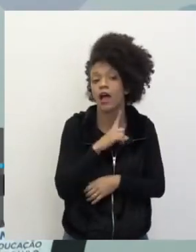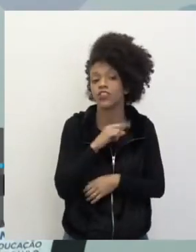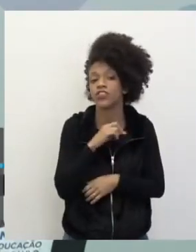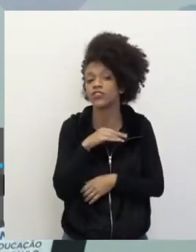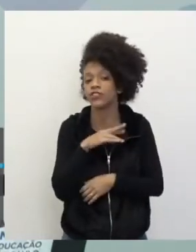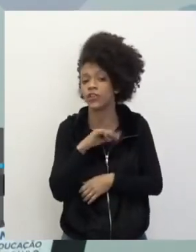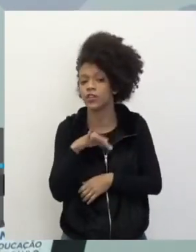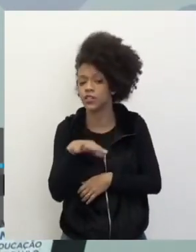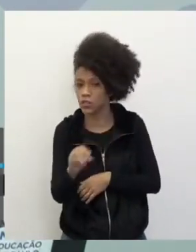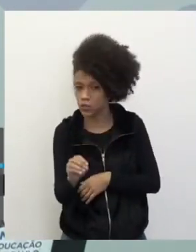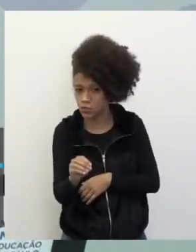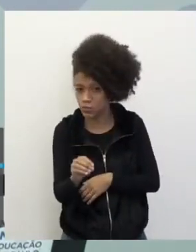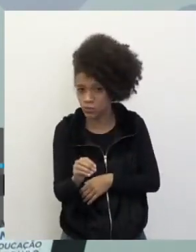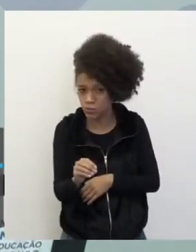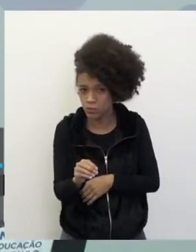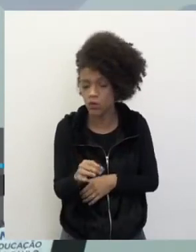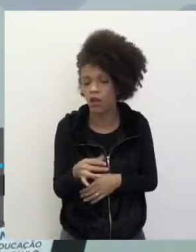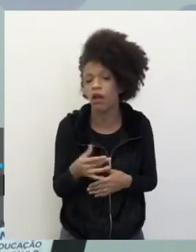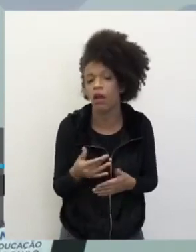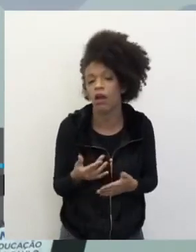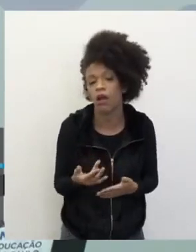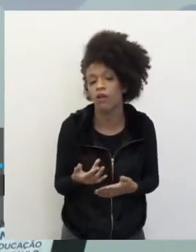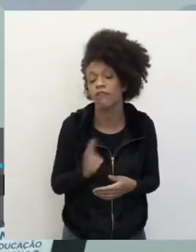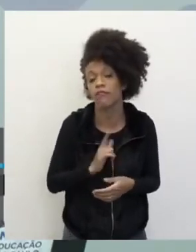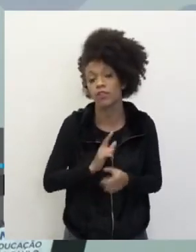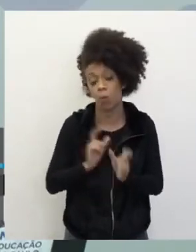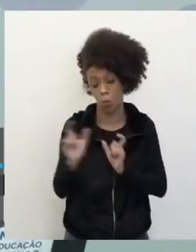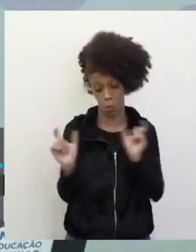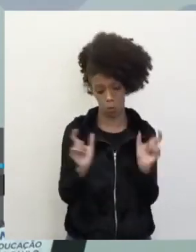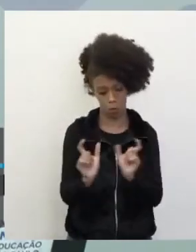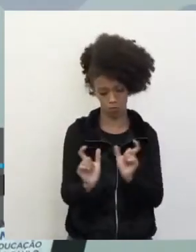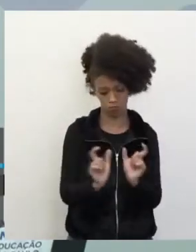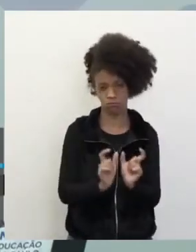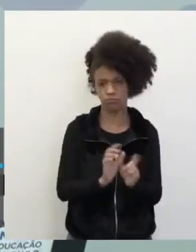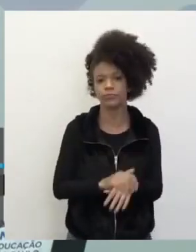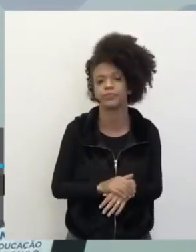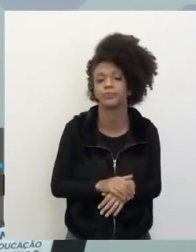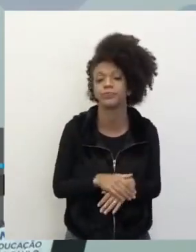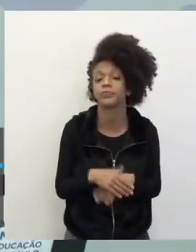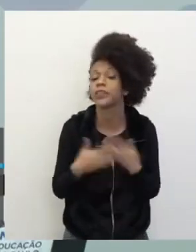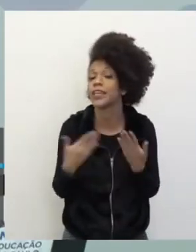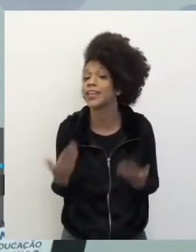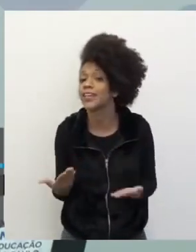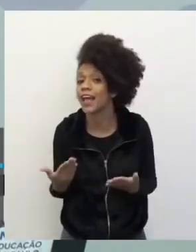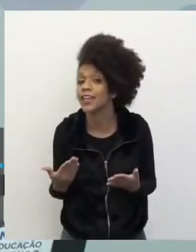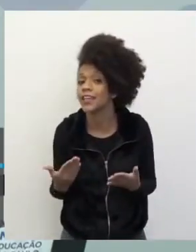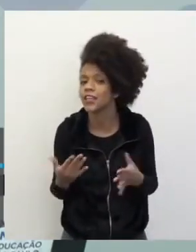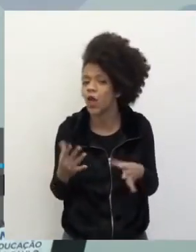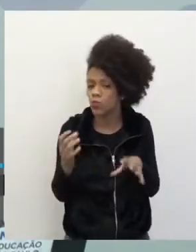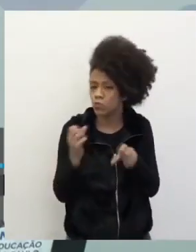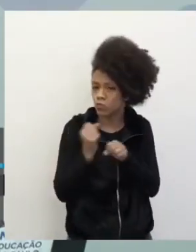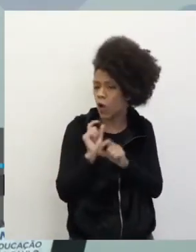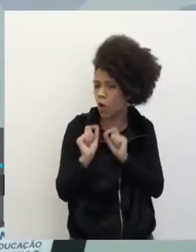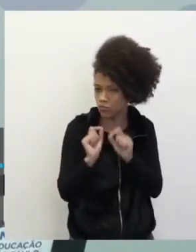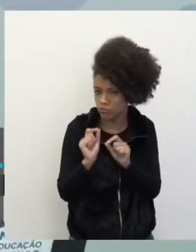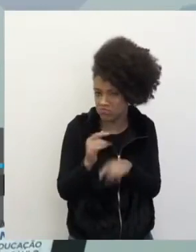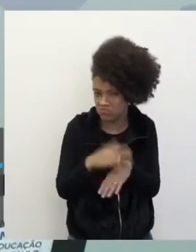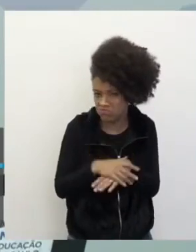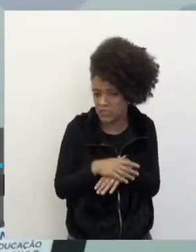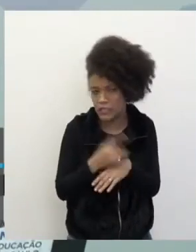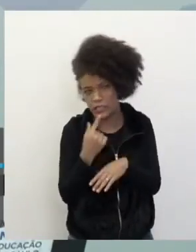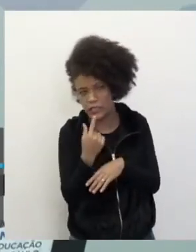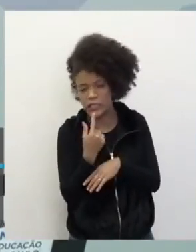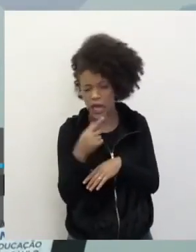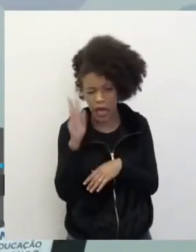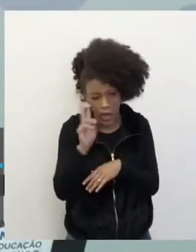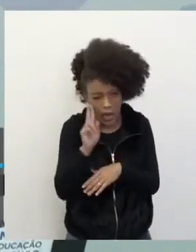adversativo, que ele vai ser uma conjunção adversativa, e é o caso, não sei se vocês lembram lá da aula de vírgula em que a